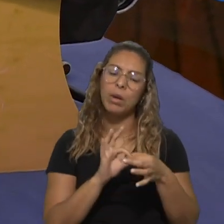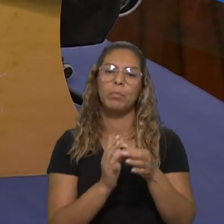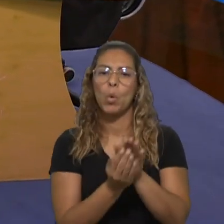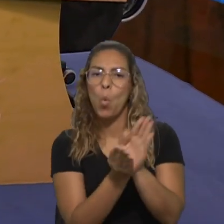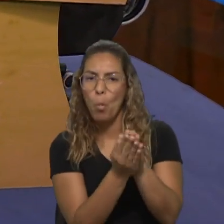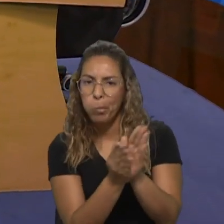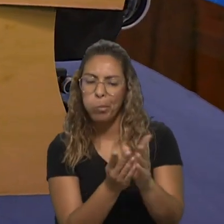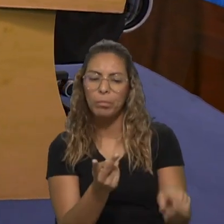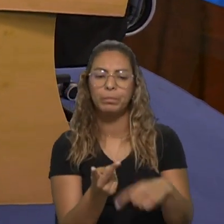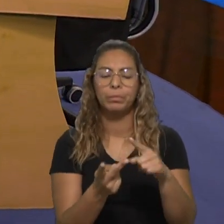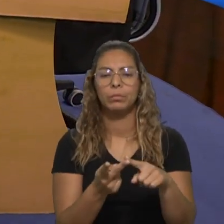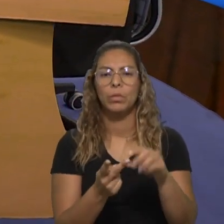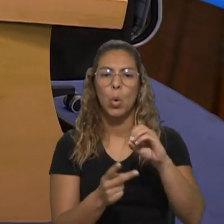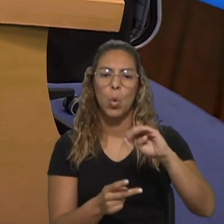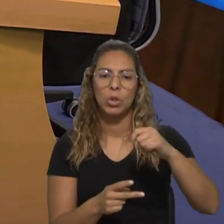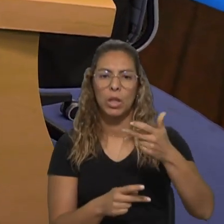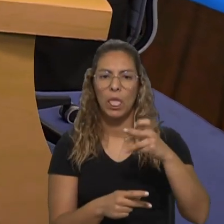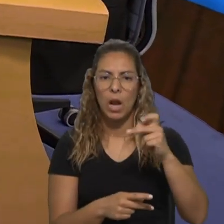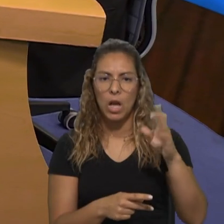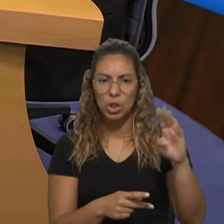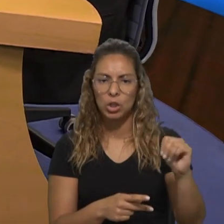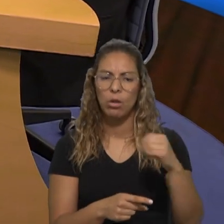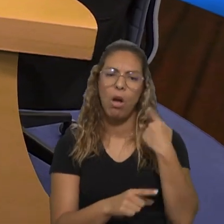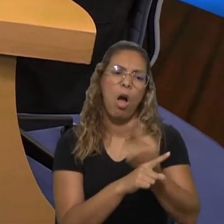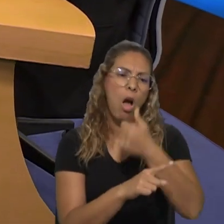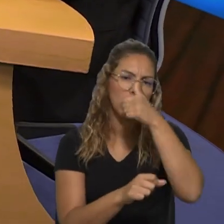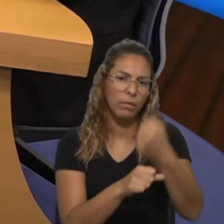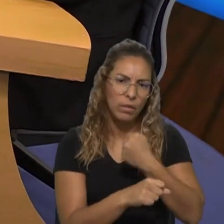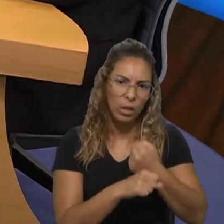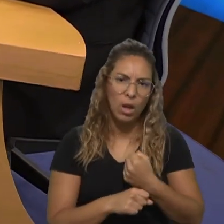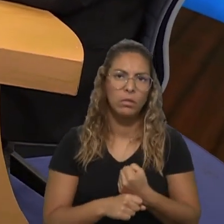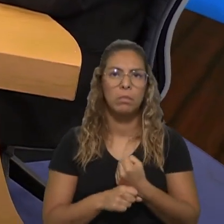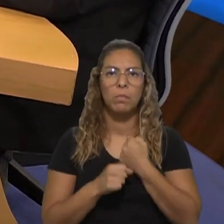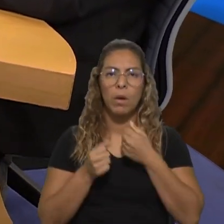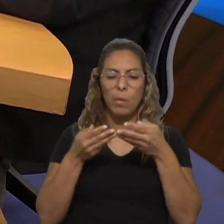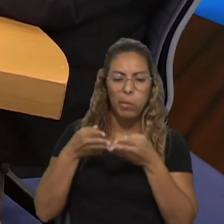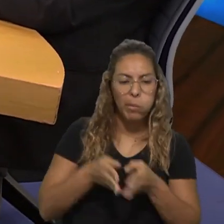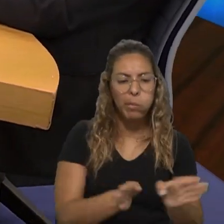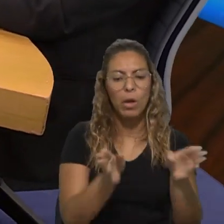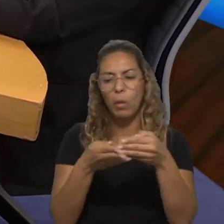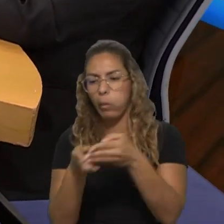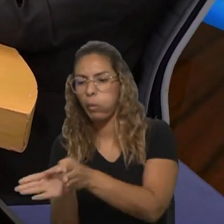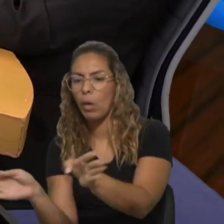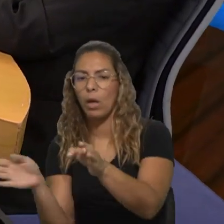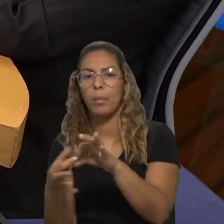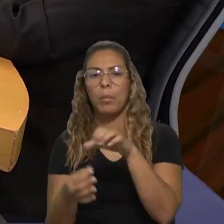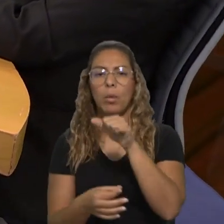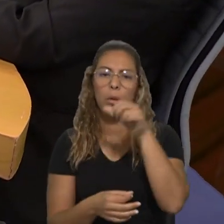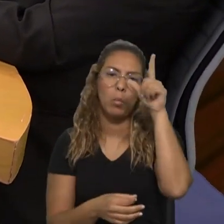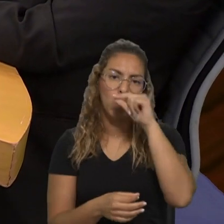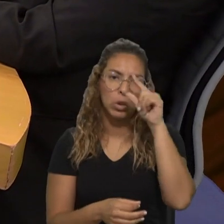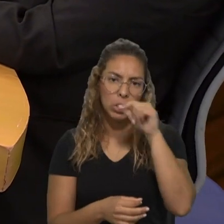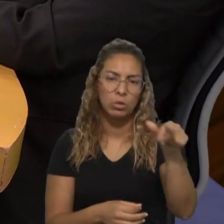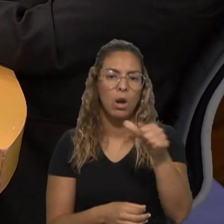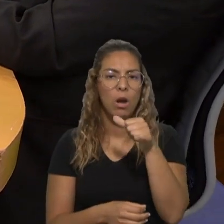uma série de atividades de libertação dos canais, os canais do interior para o Montijo e para a